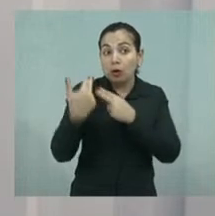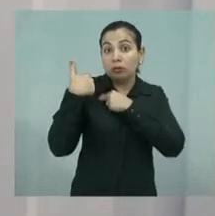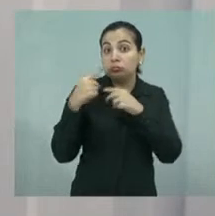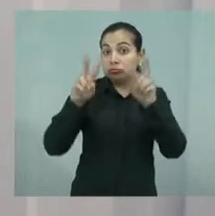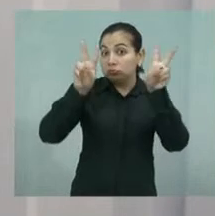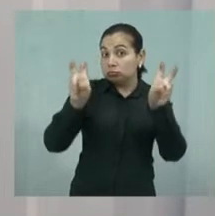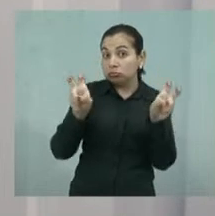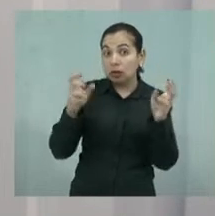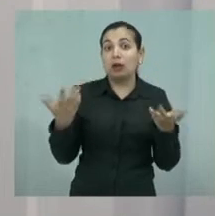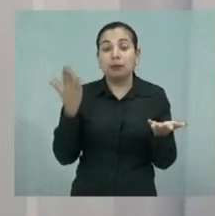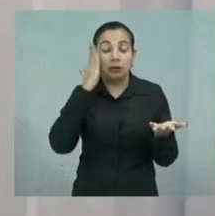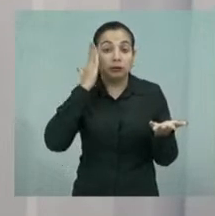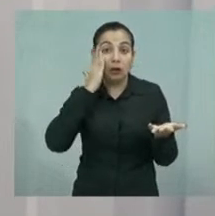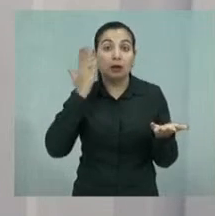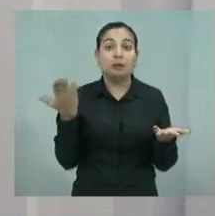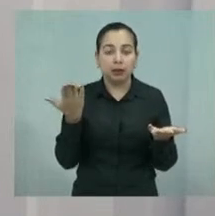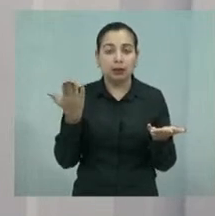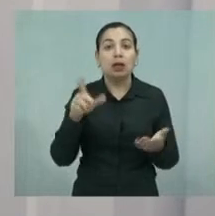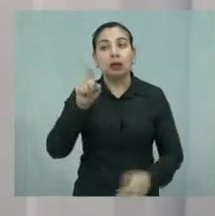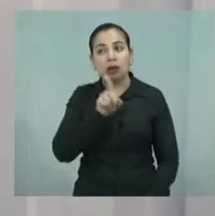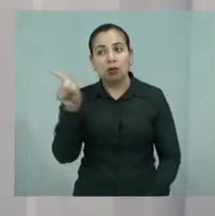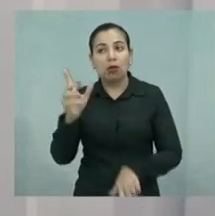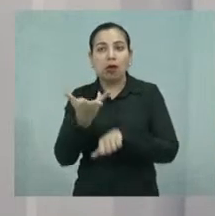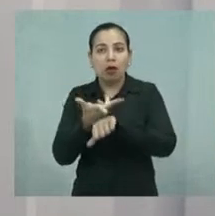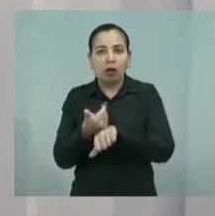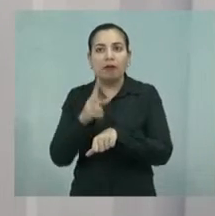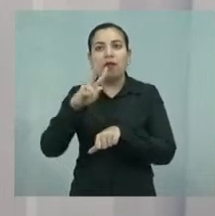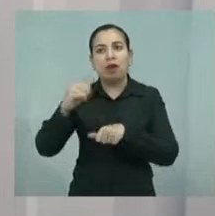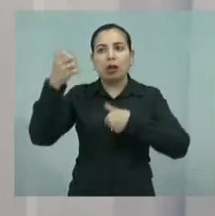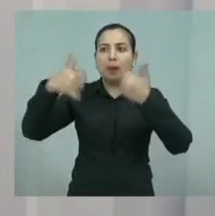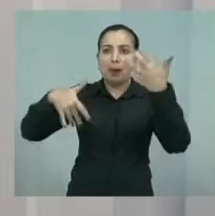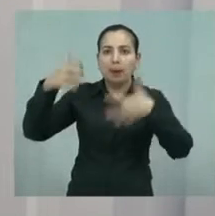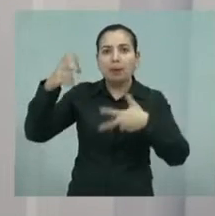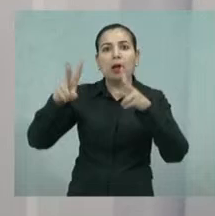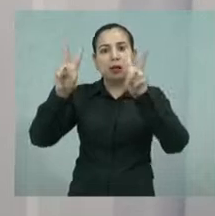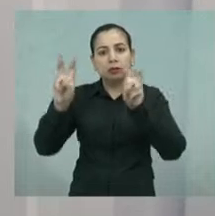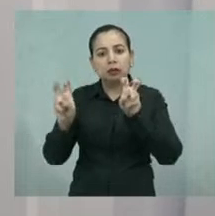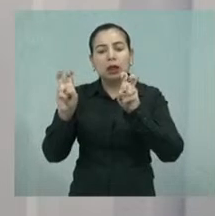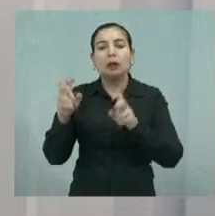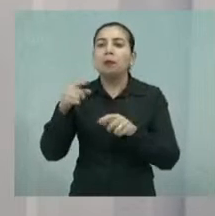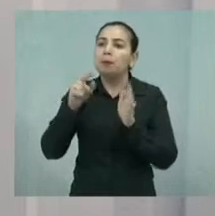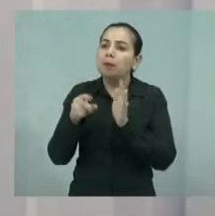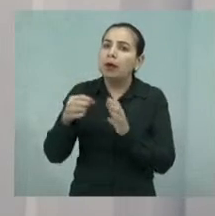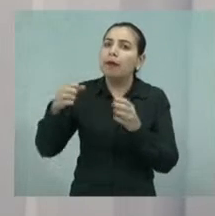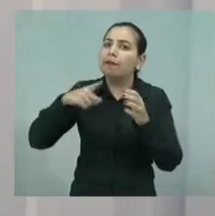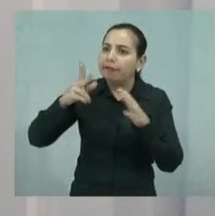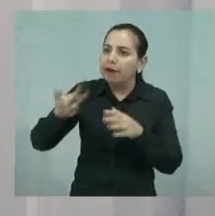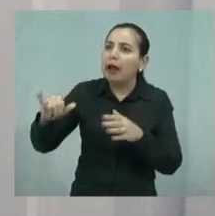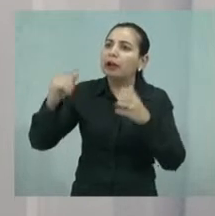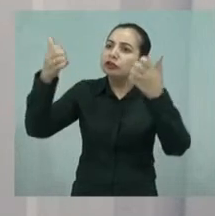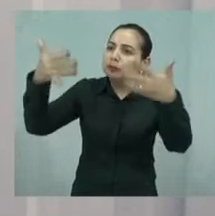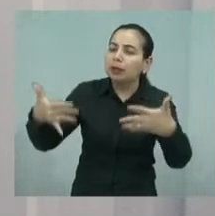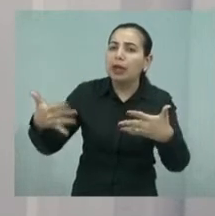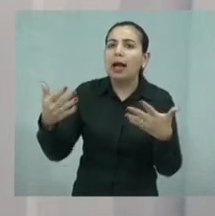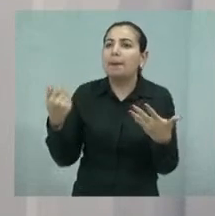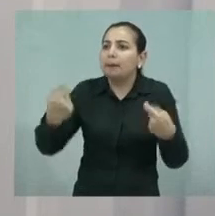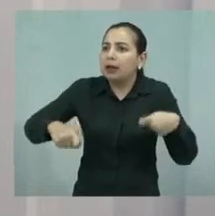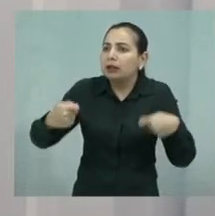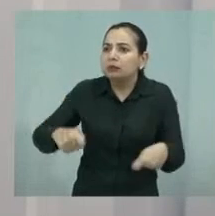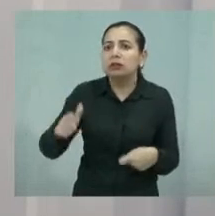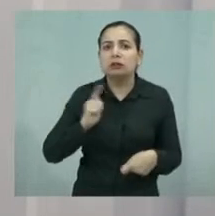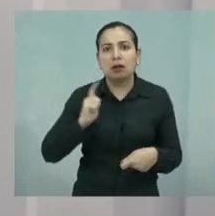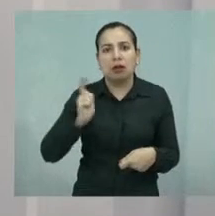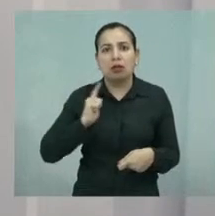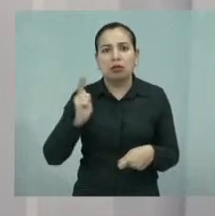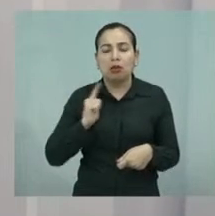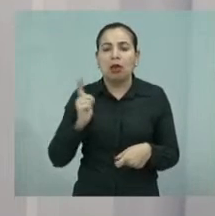aí tema relacionado ao engajamento da sociedade, né, a participação da sociedade, a verdadeira